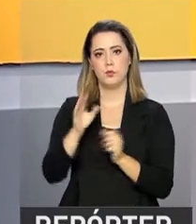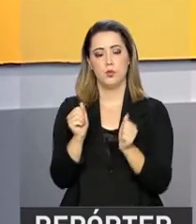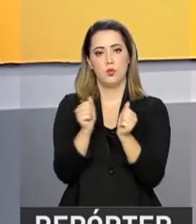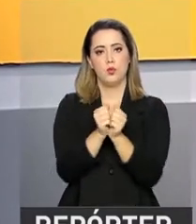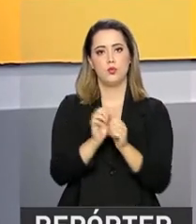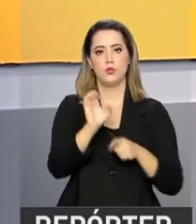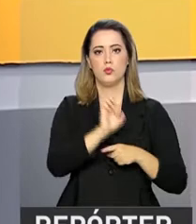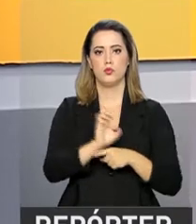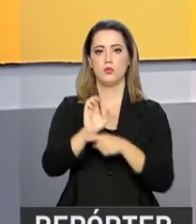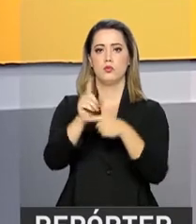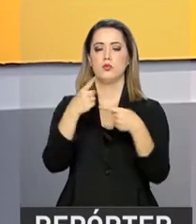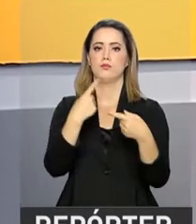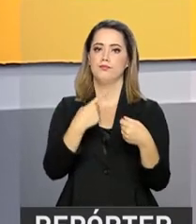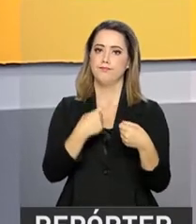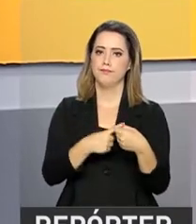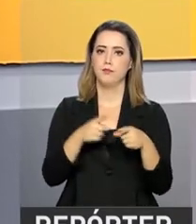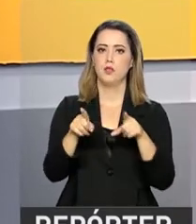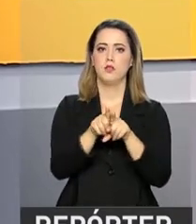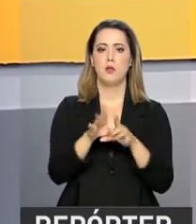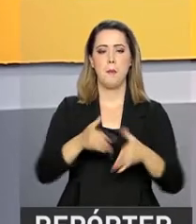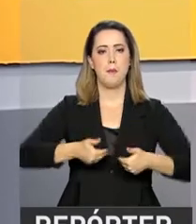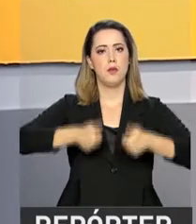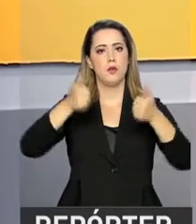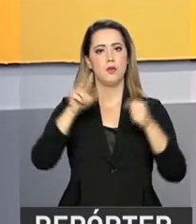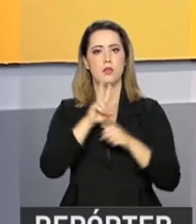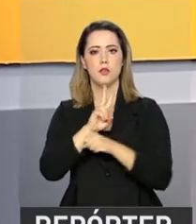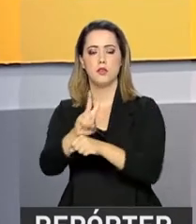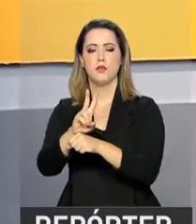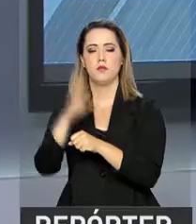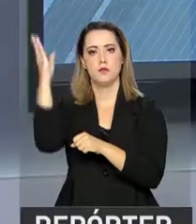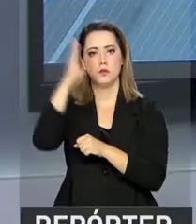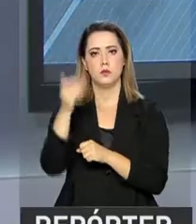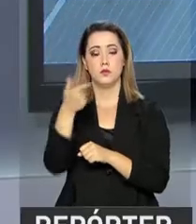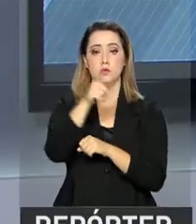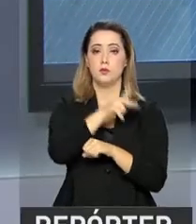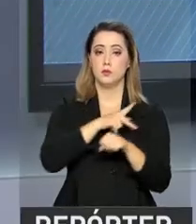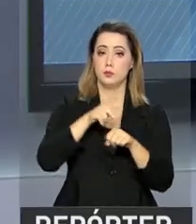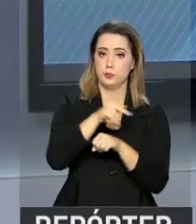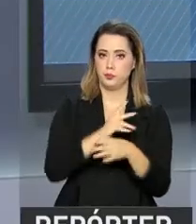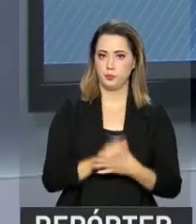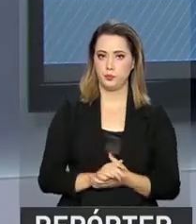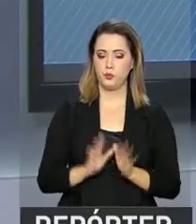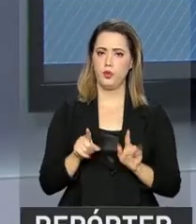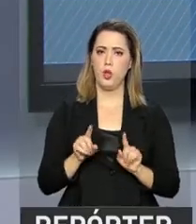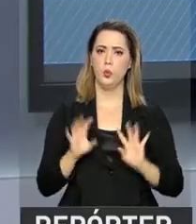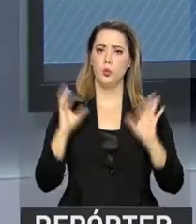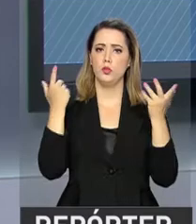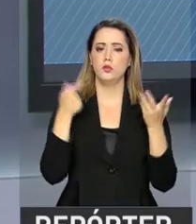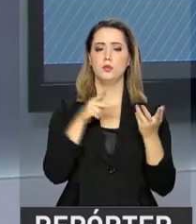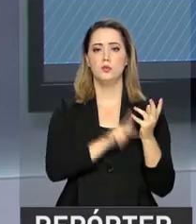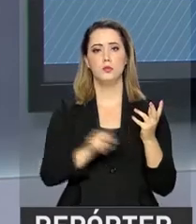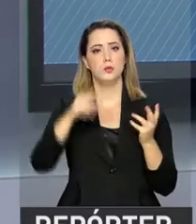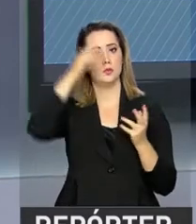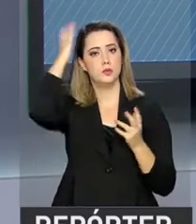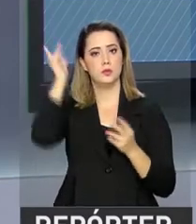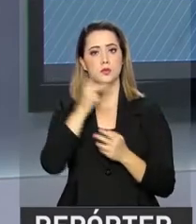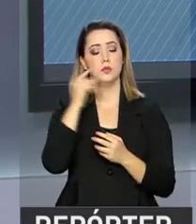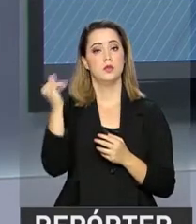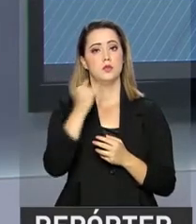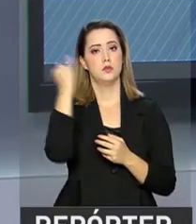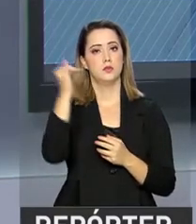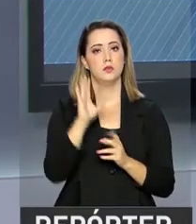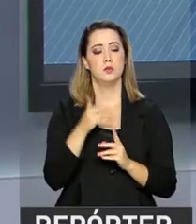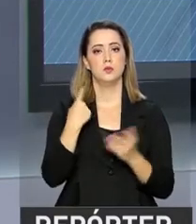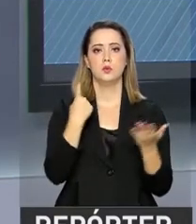e fortalecer a defesa do brasil no exterior durante a cerimônia o presidente michel temer ressaltou que os